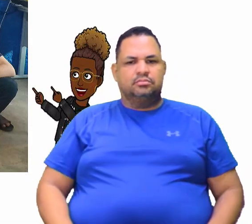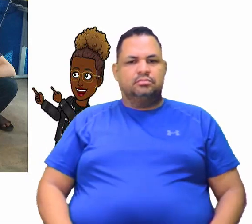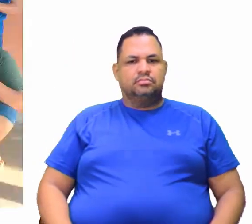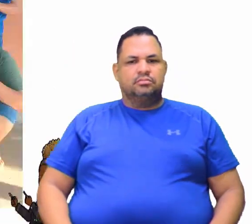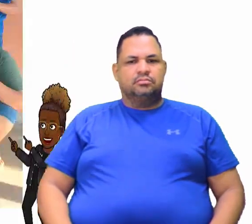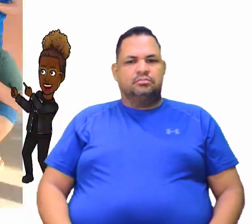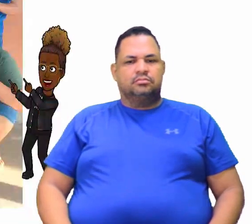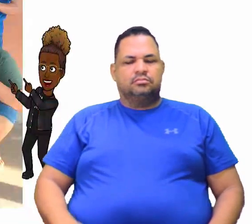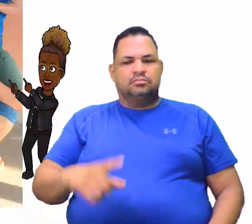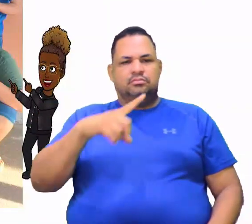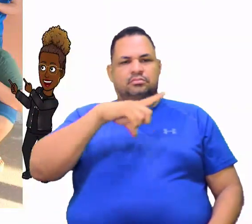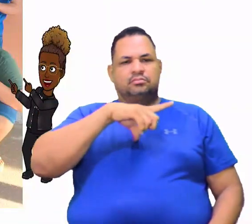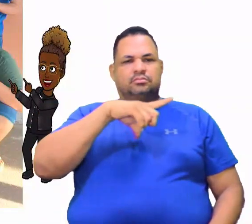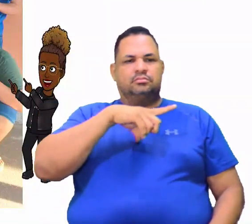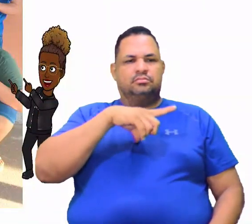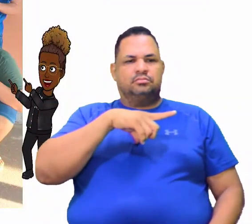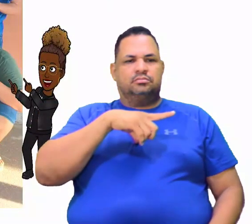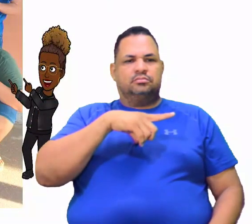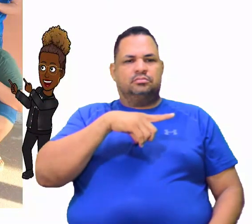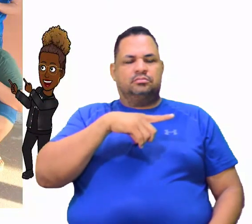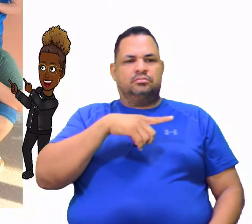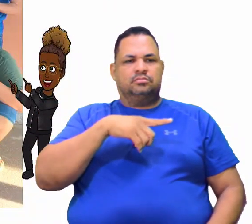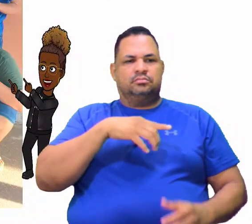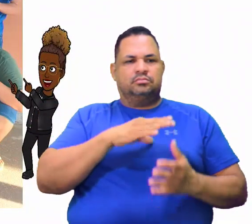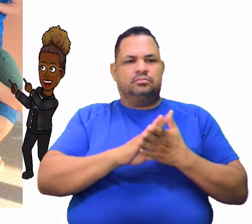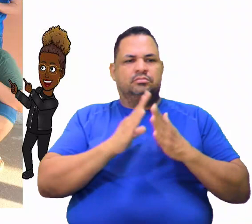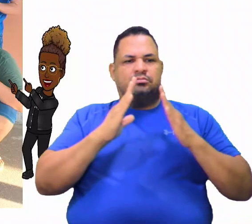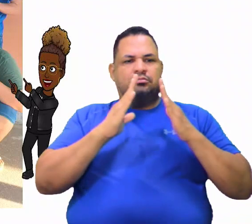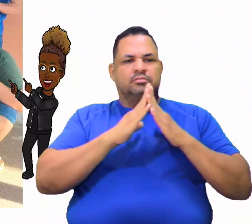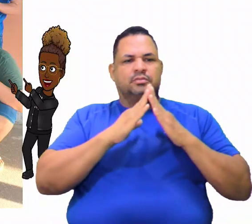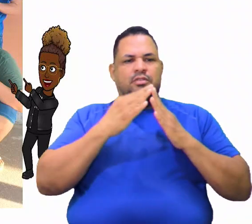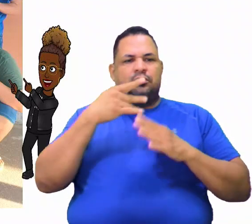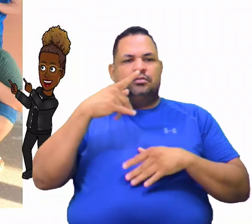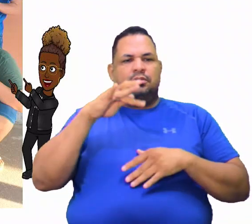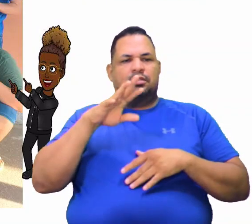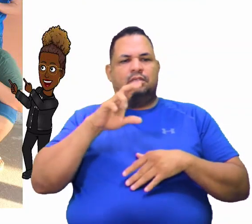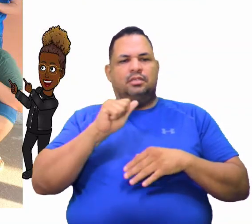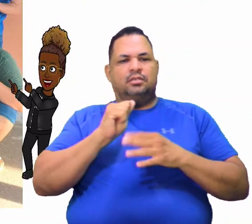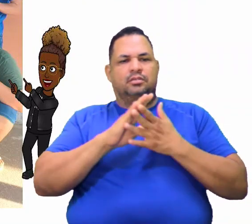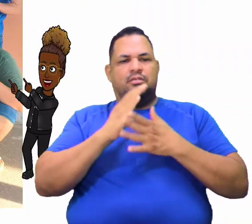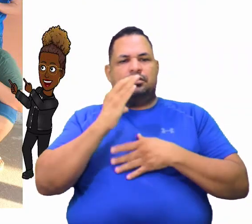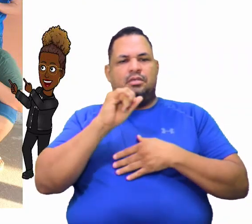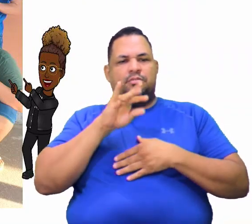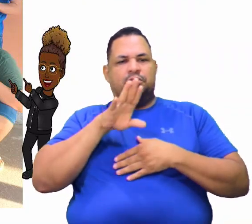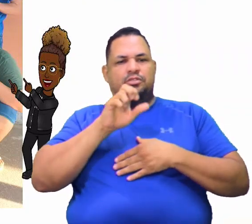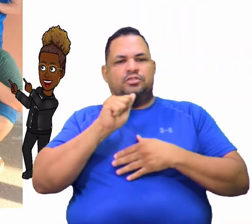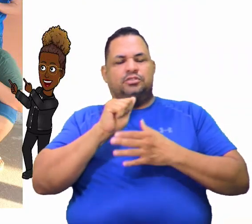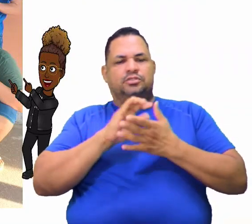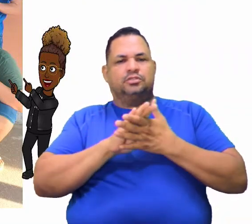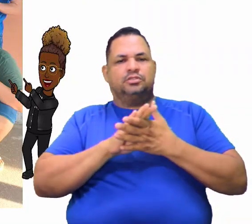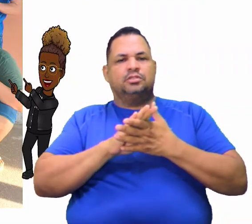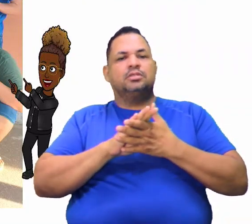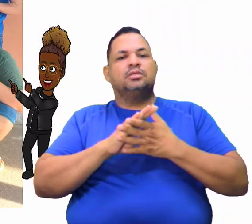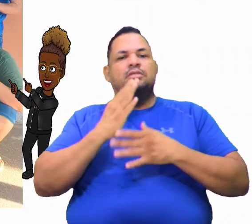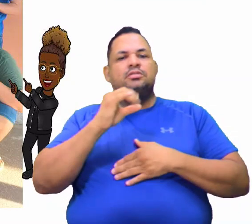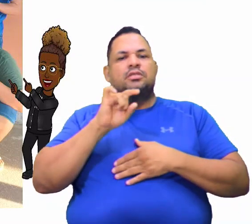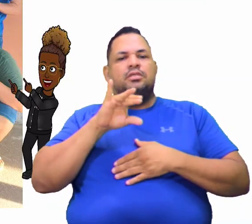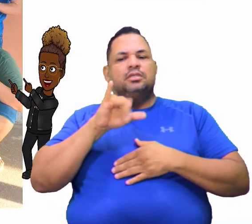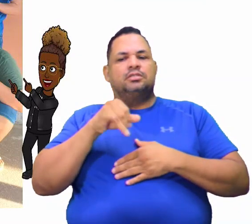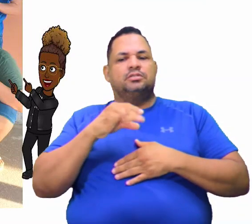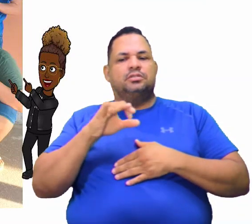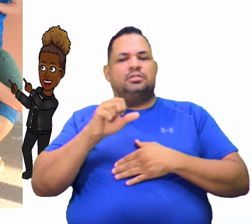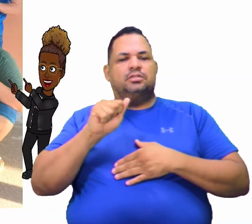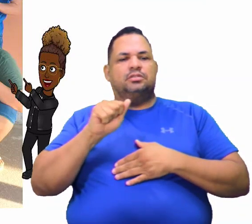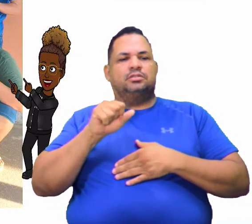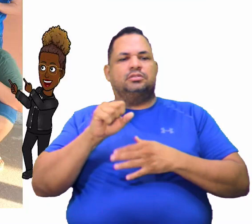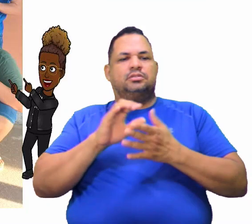vocês. Temos também a Escola Planalto de Cabixicré de Cerejeiras, né? Professora